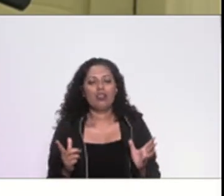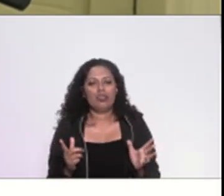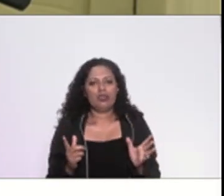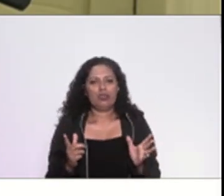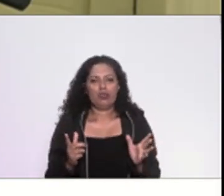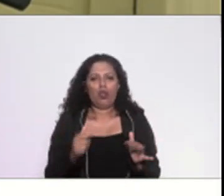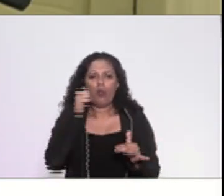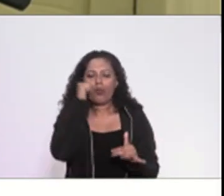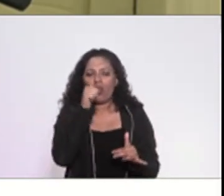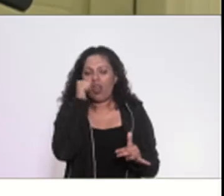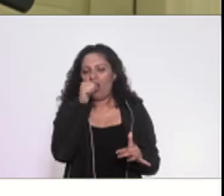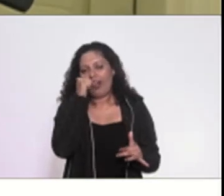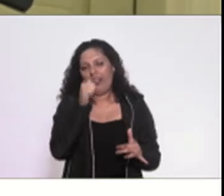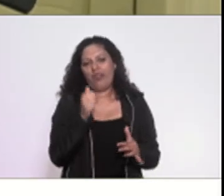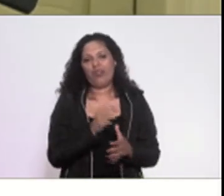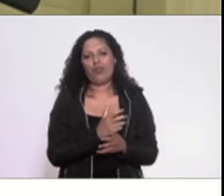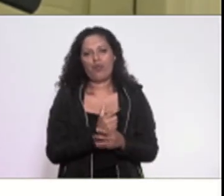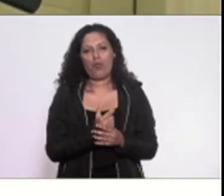que a mulher...